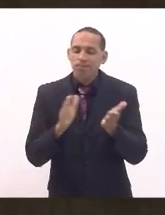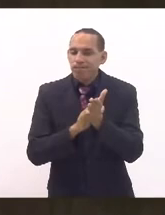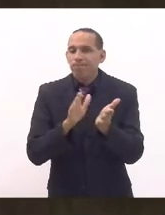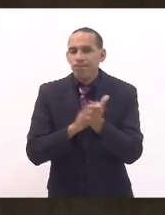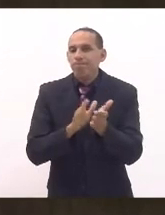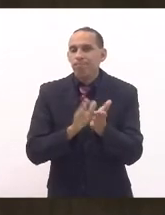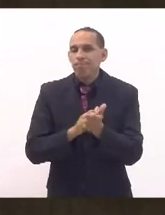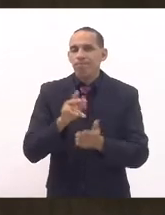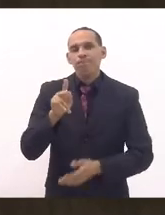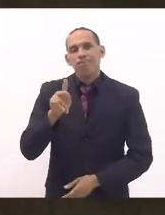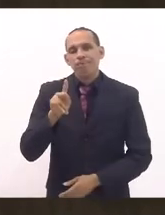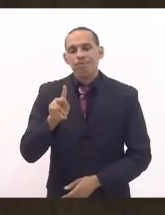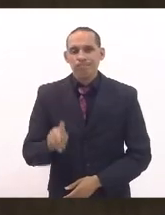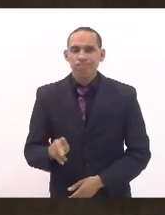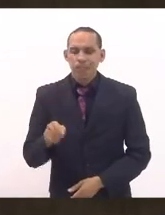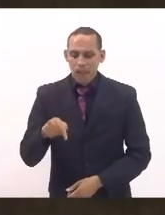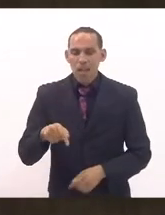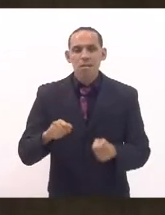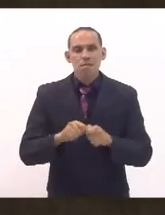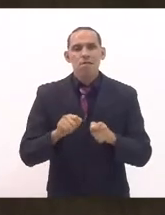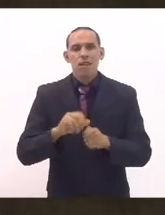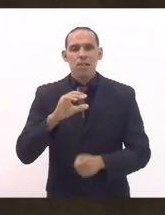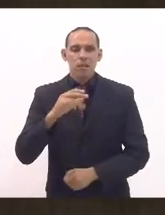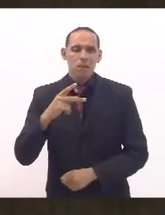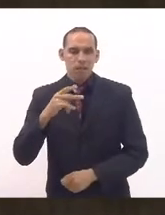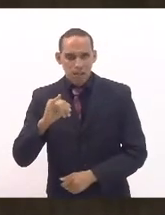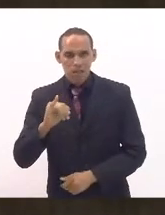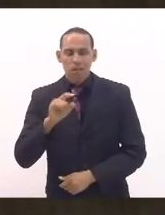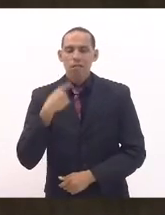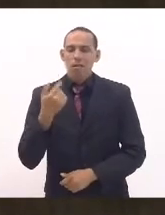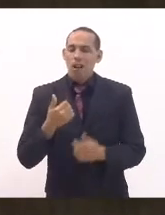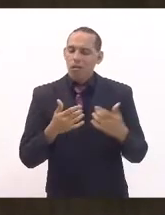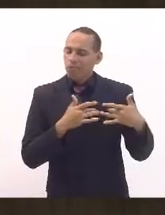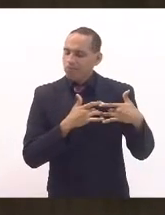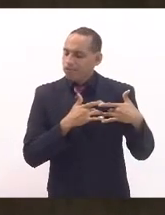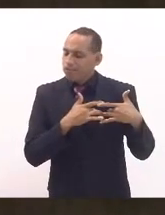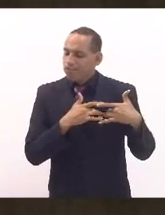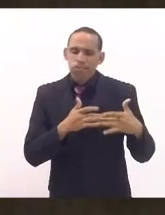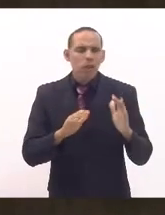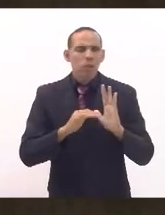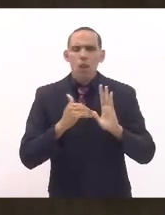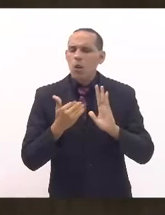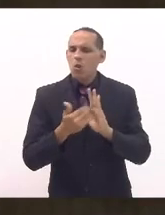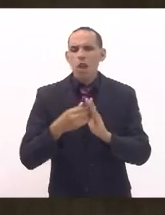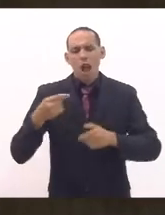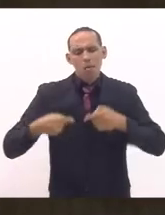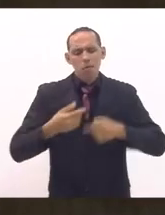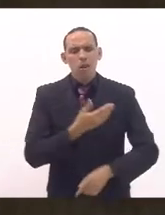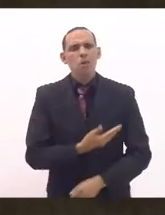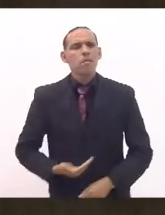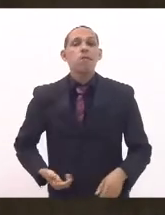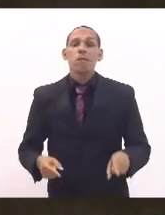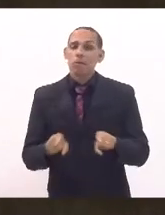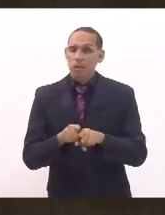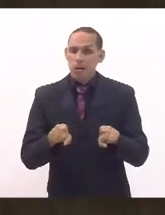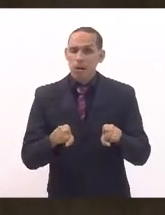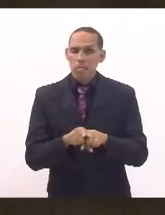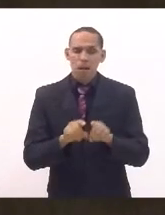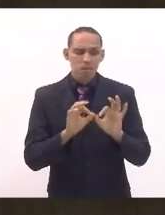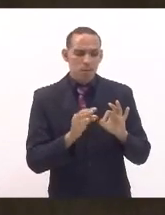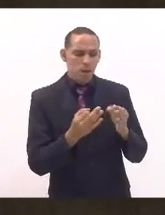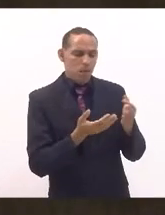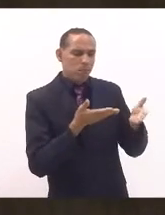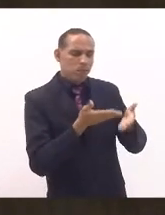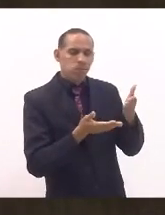nosso presidente pela CPI e nos colocamos completamente à disposição de políticas públicas e também dessas famílias